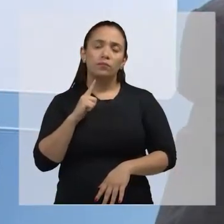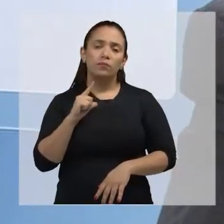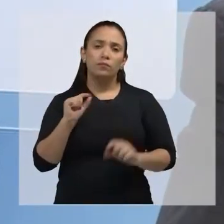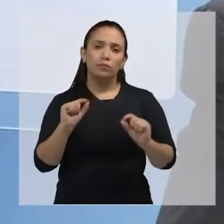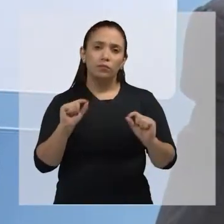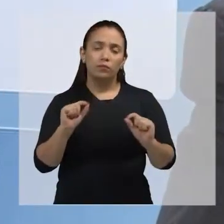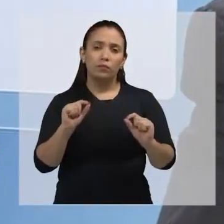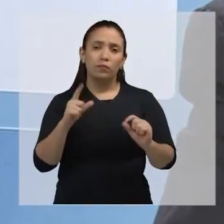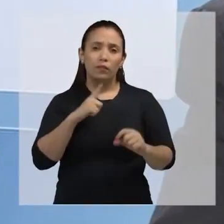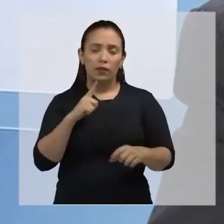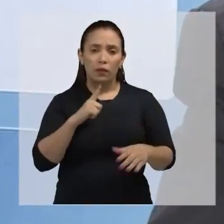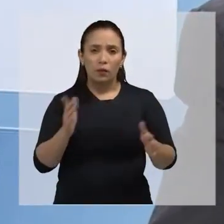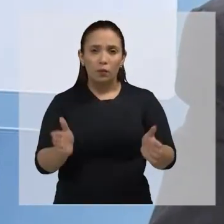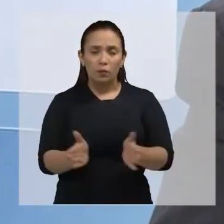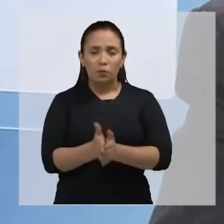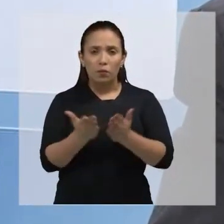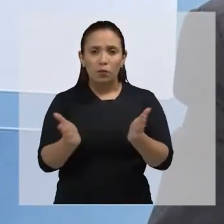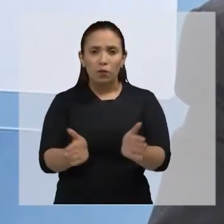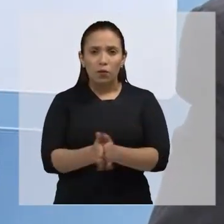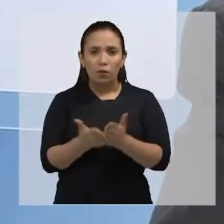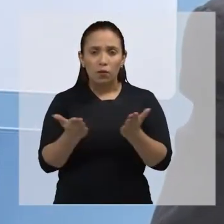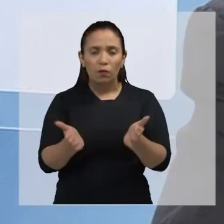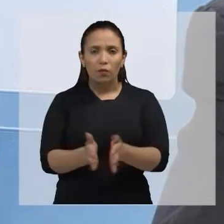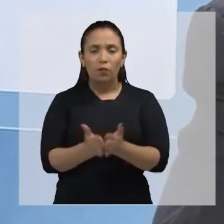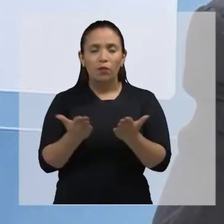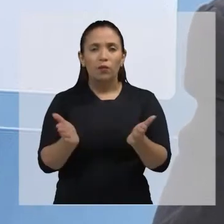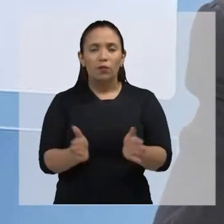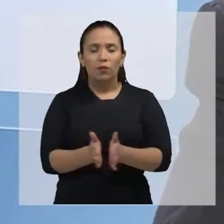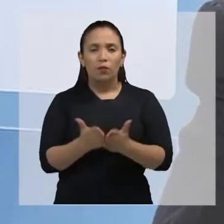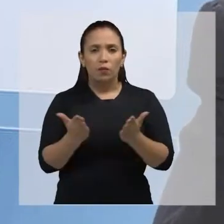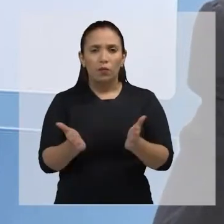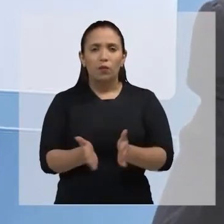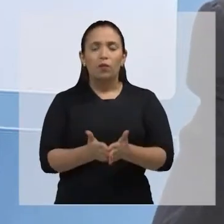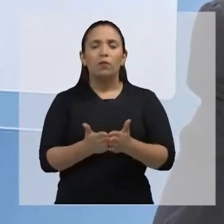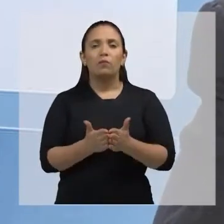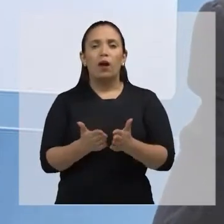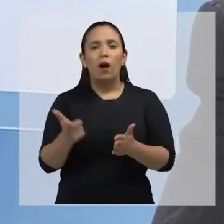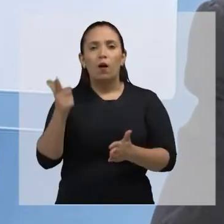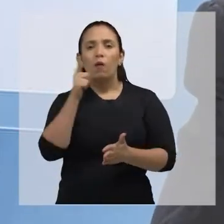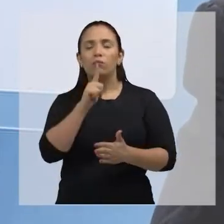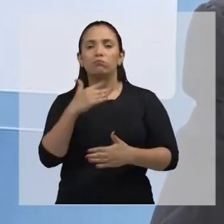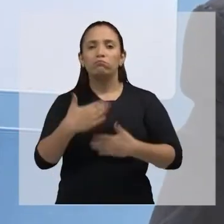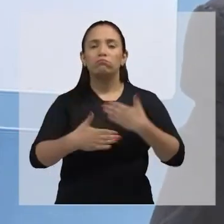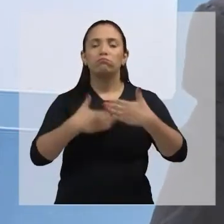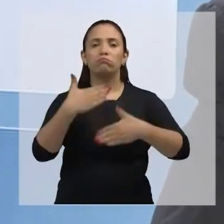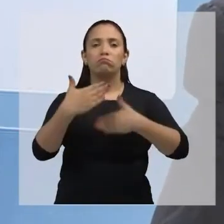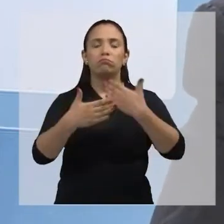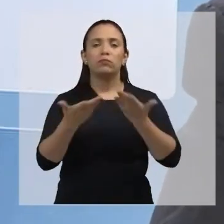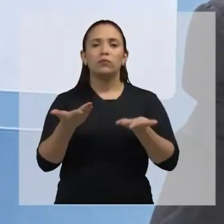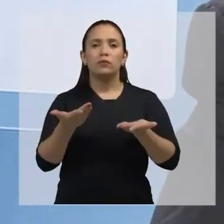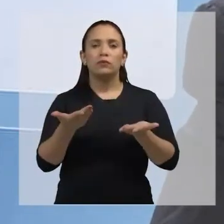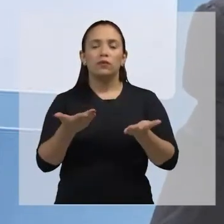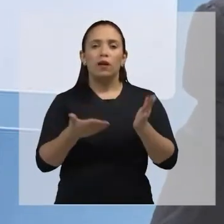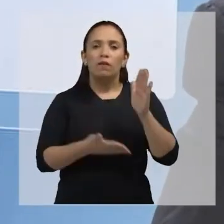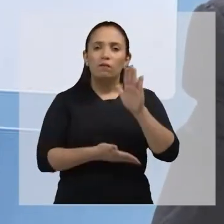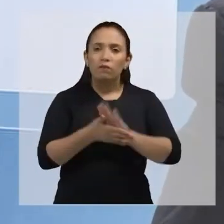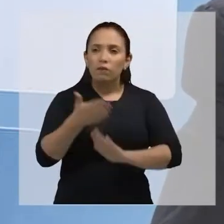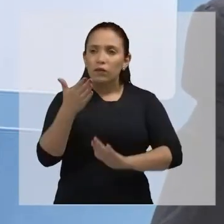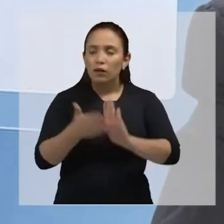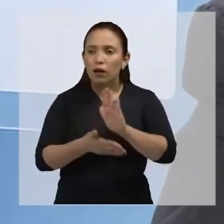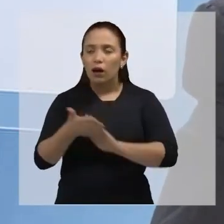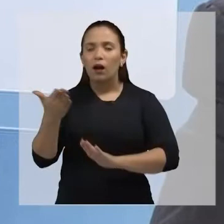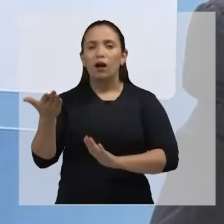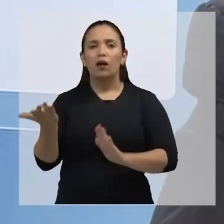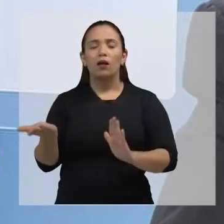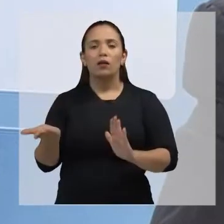de classe, saíram de uma classe mais pobre para o início da classe média, passaram a fazer viagem e não faziam, nunca tinham